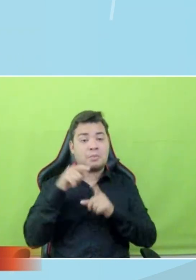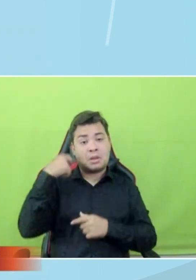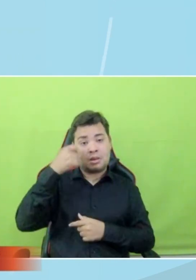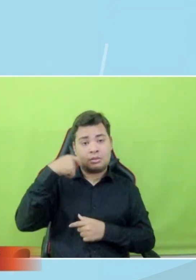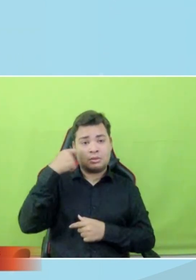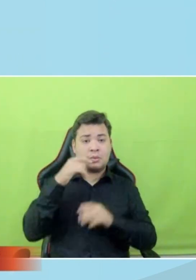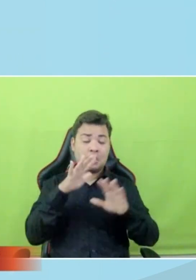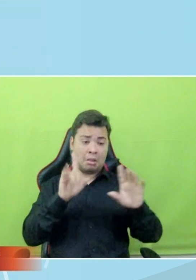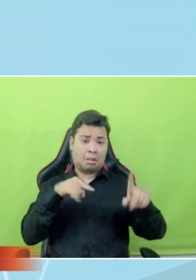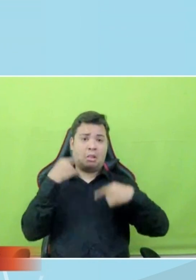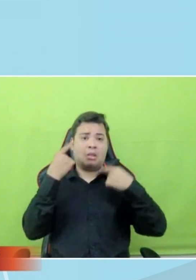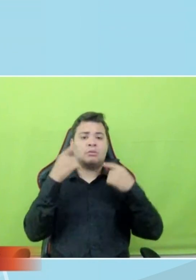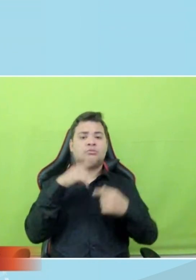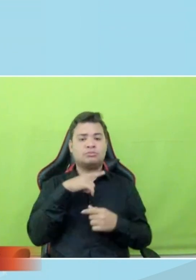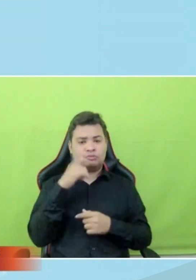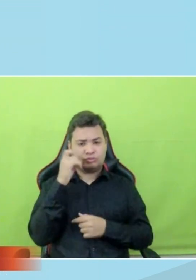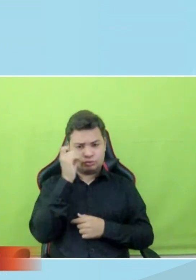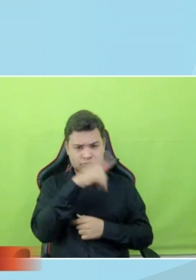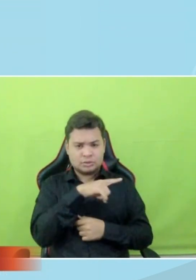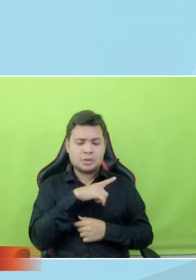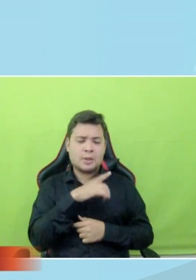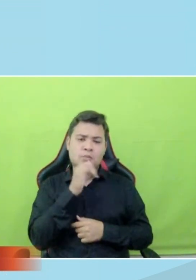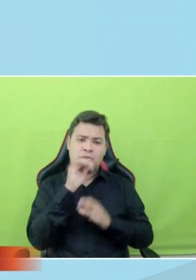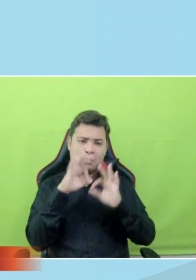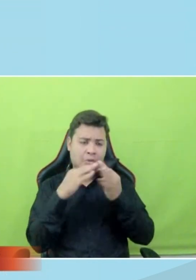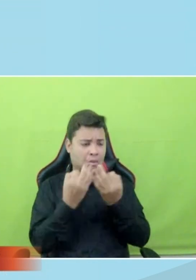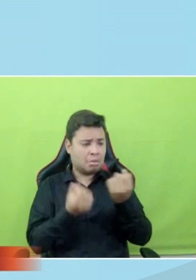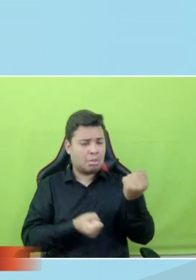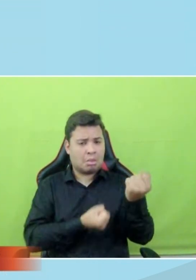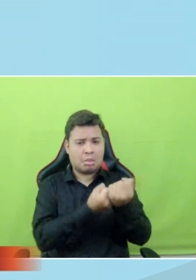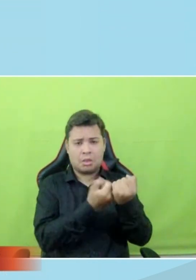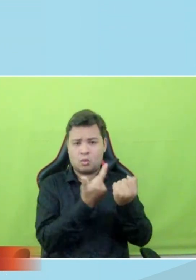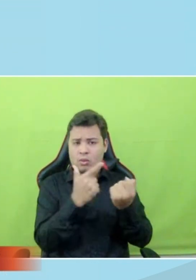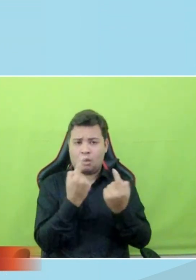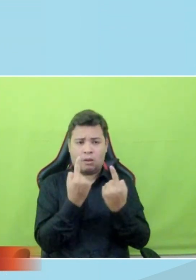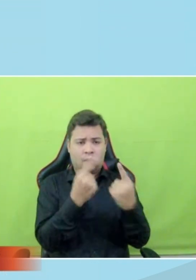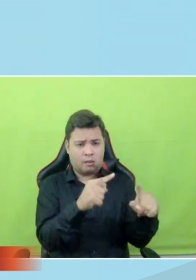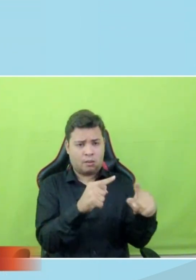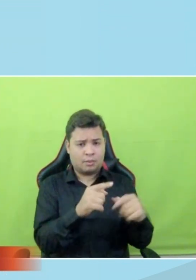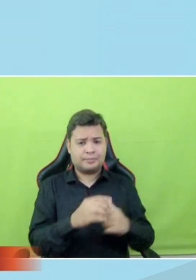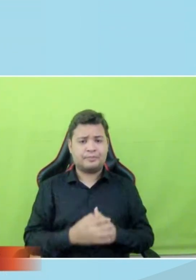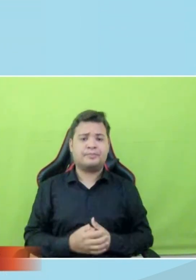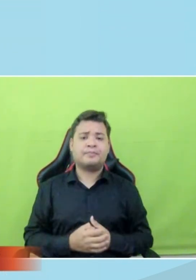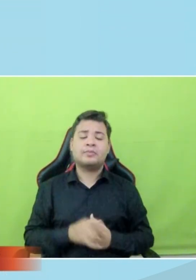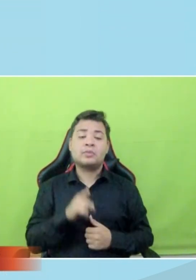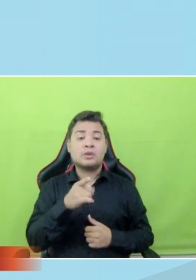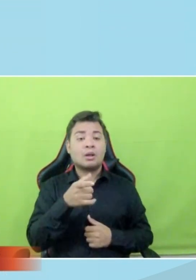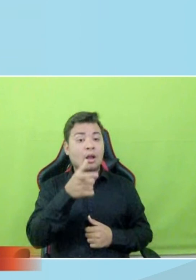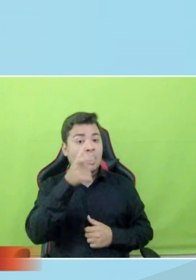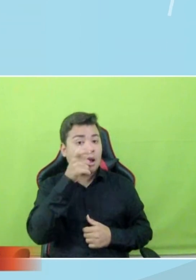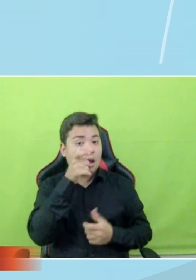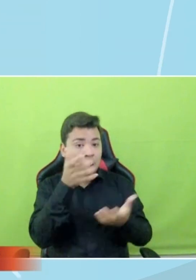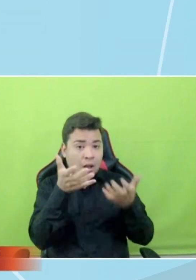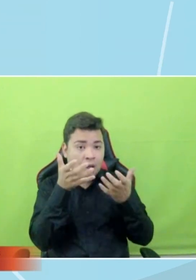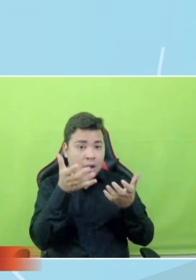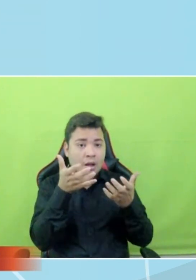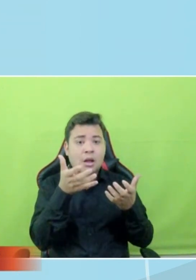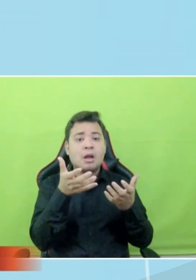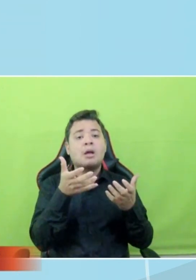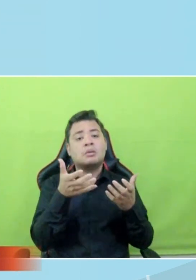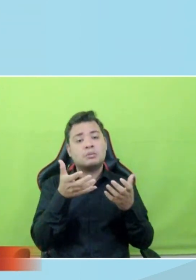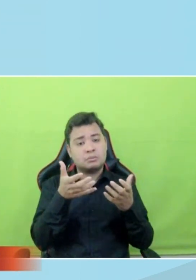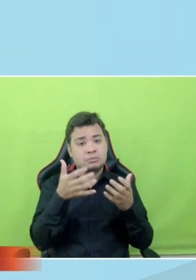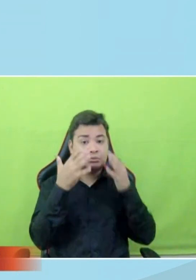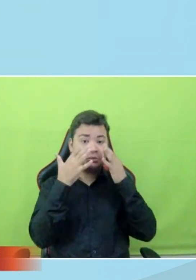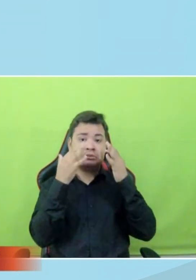desafios, como a oposição da própria família. Para você conferir esse musical, você só ficar atento na programação,